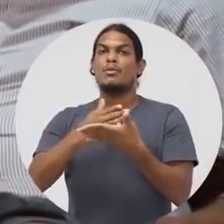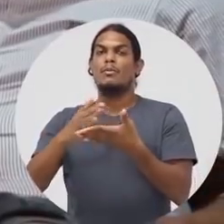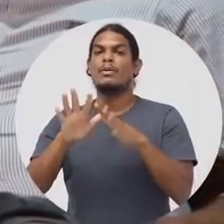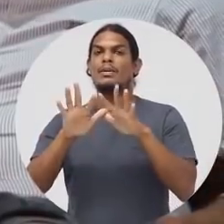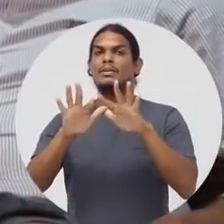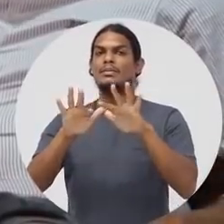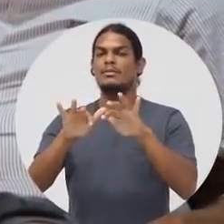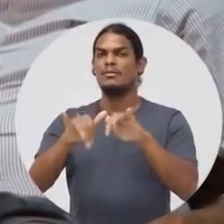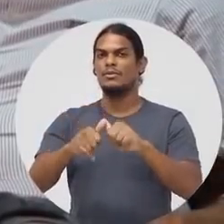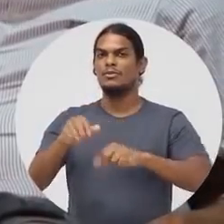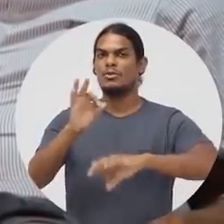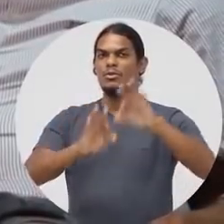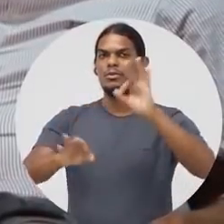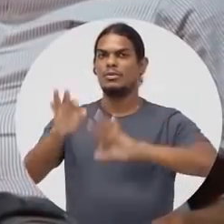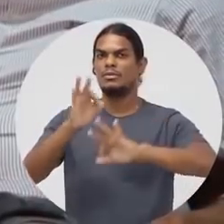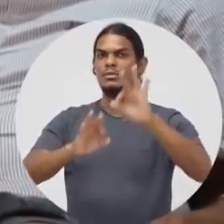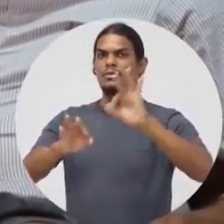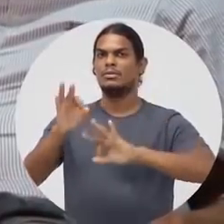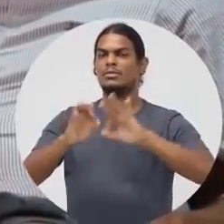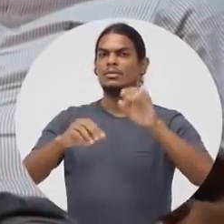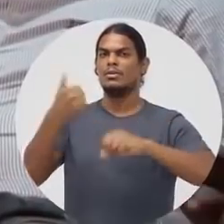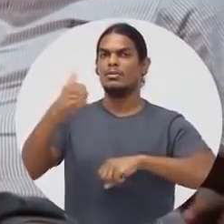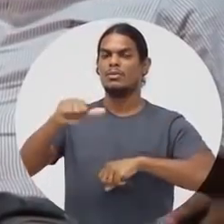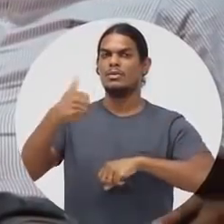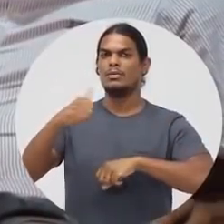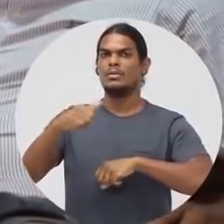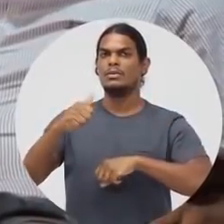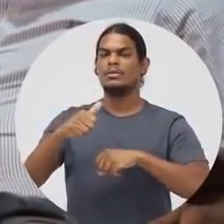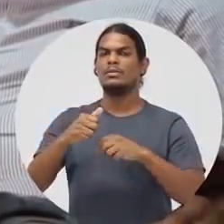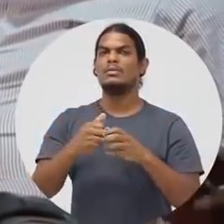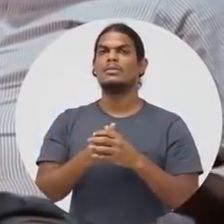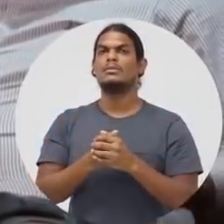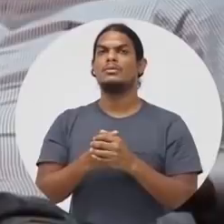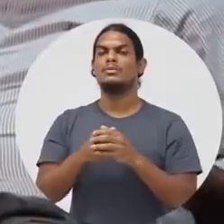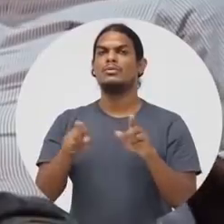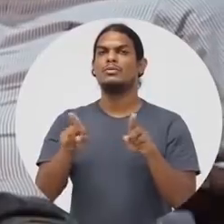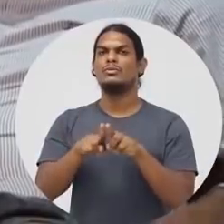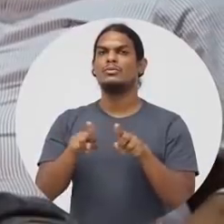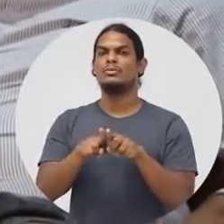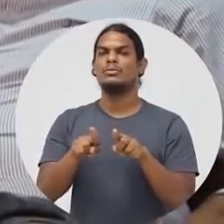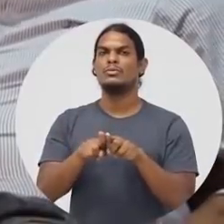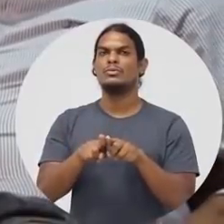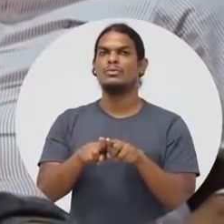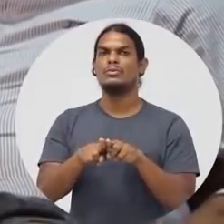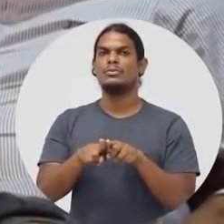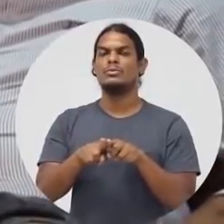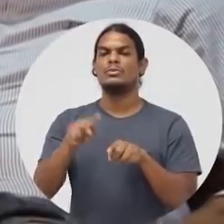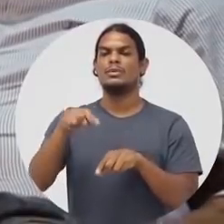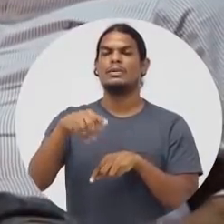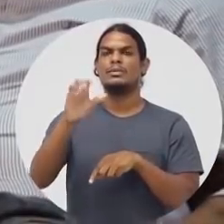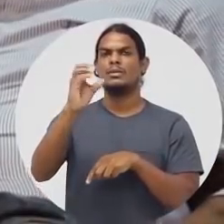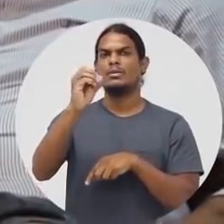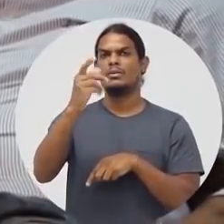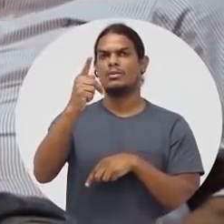processo, tá? No primeiro processo de exportação, junto a essa moeda de câmbio que vai fechar essa operação.